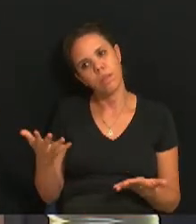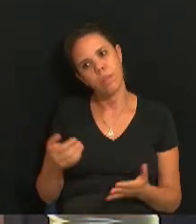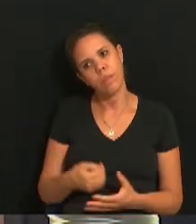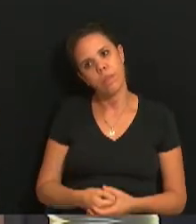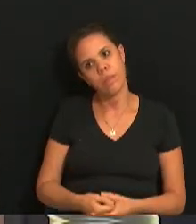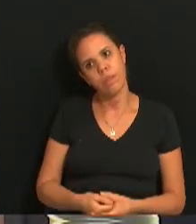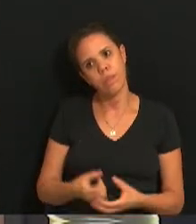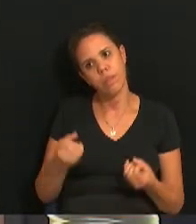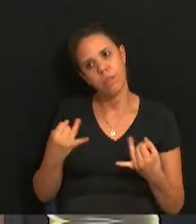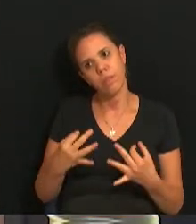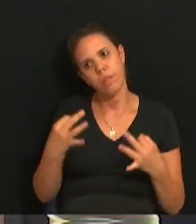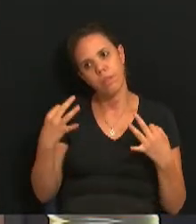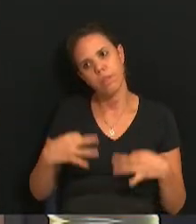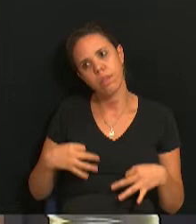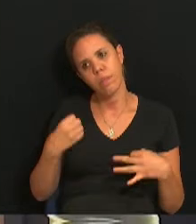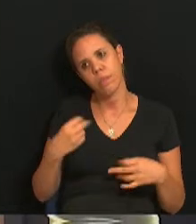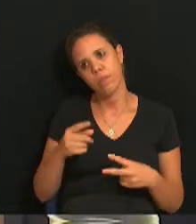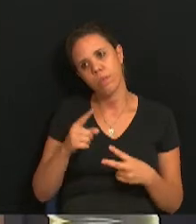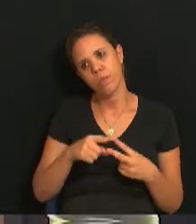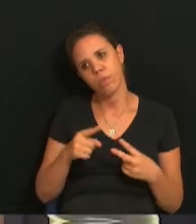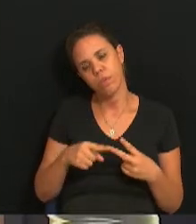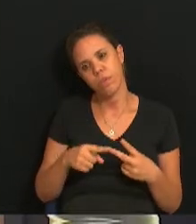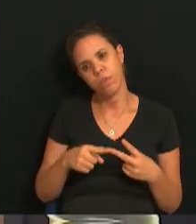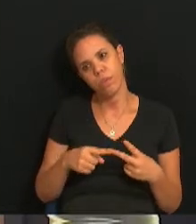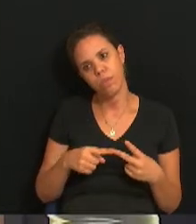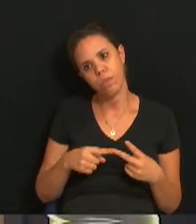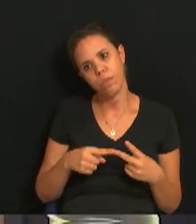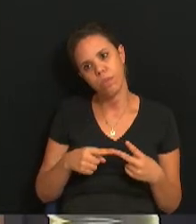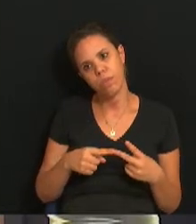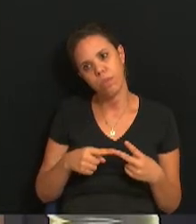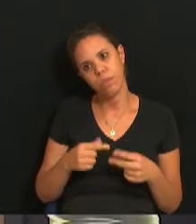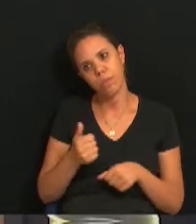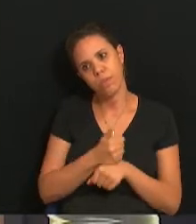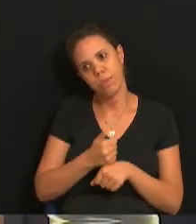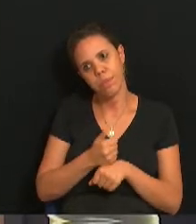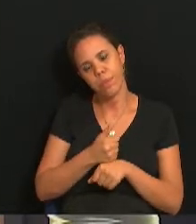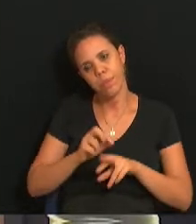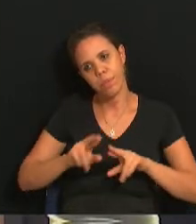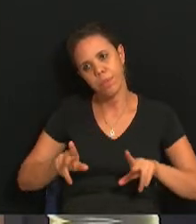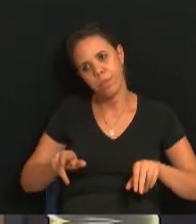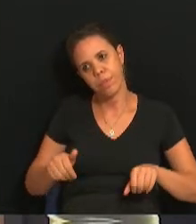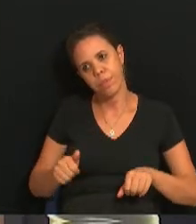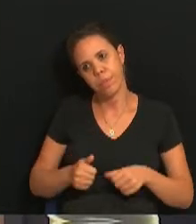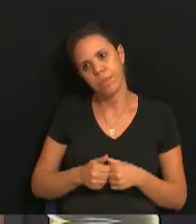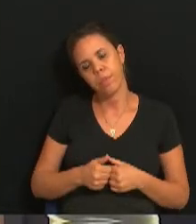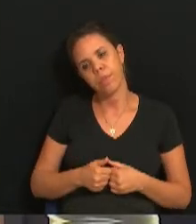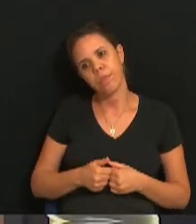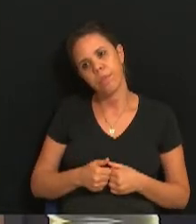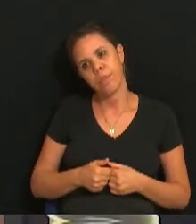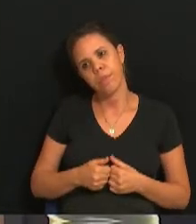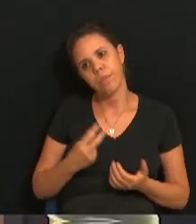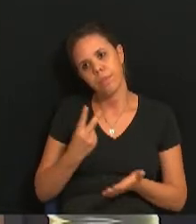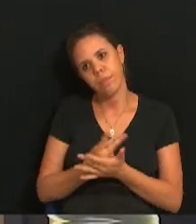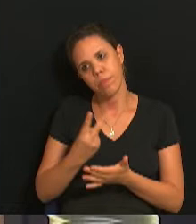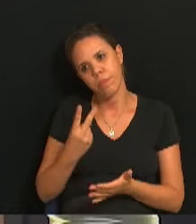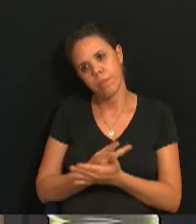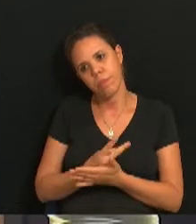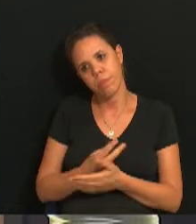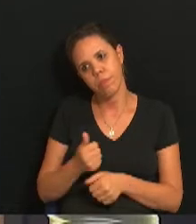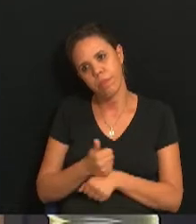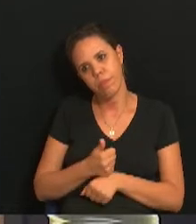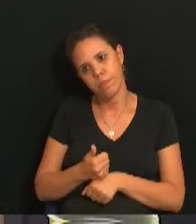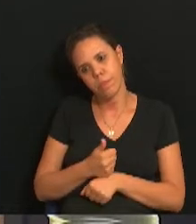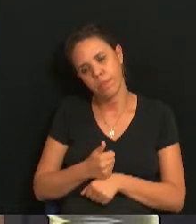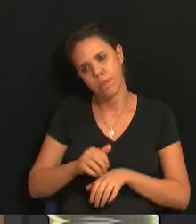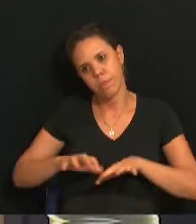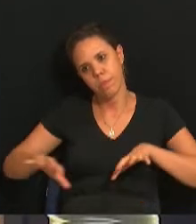muito bem que são dois cargos, né? São 2 profissionais que cumprem a mesma função, mas que estão